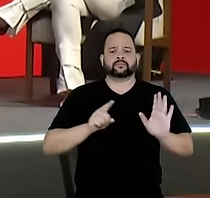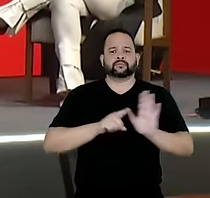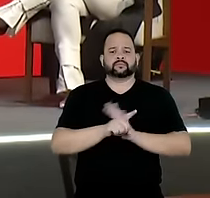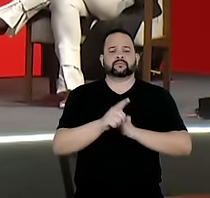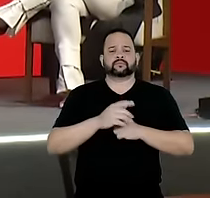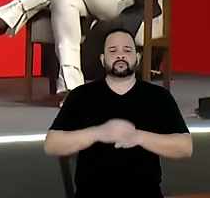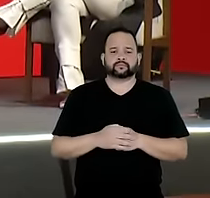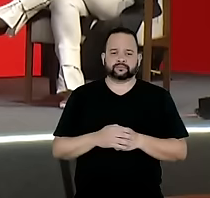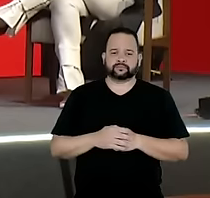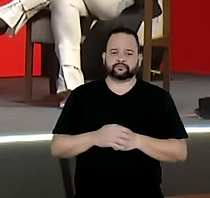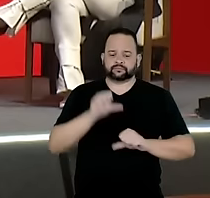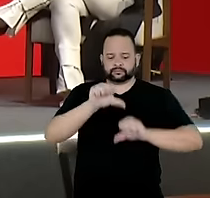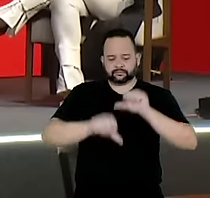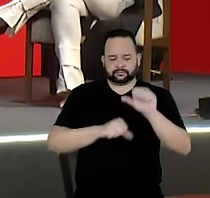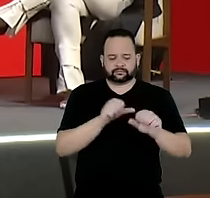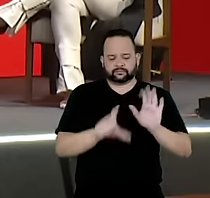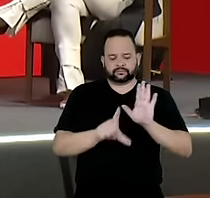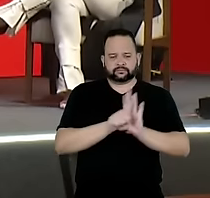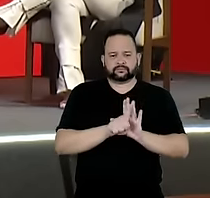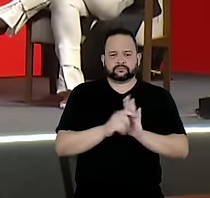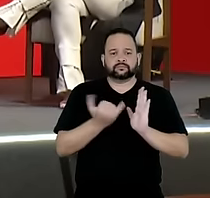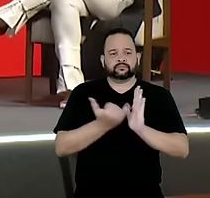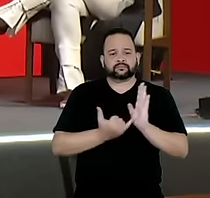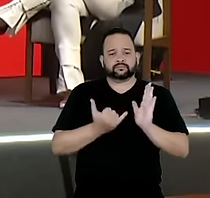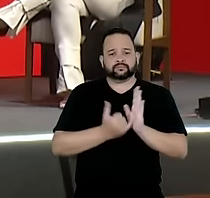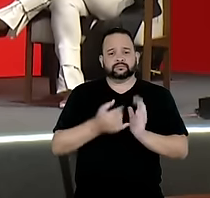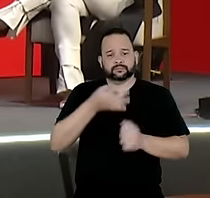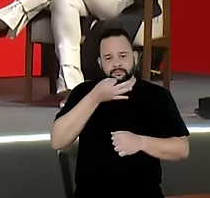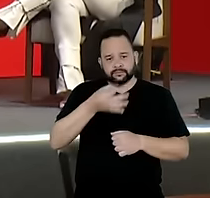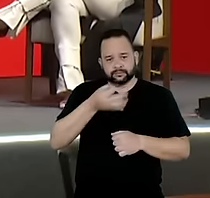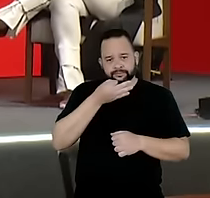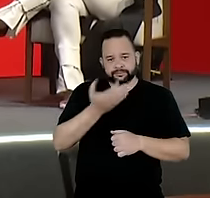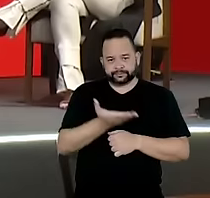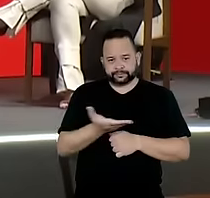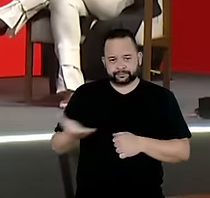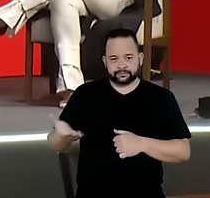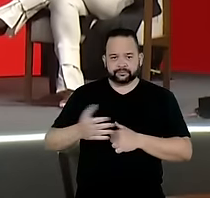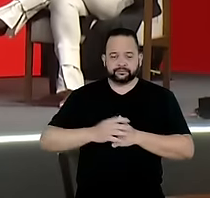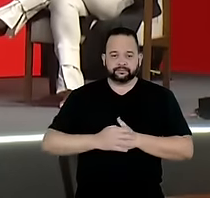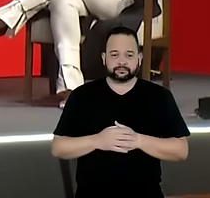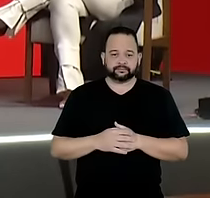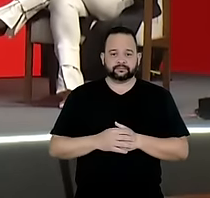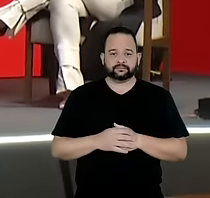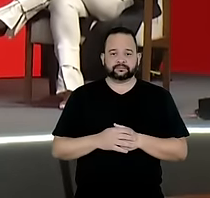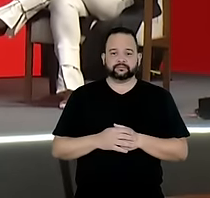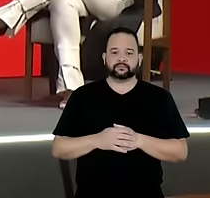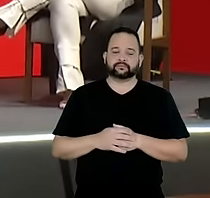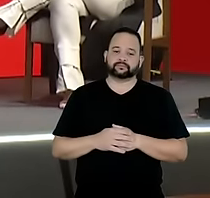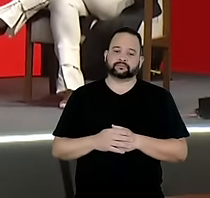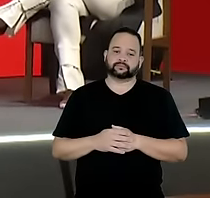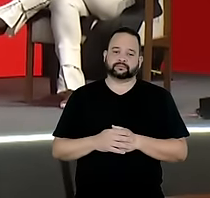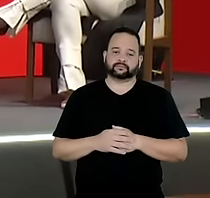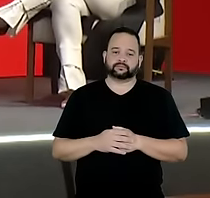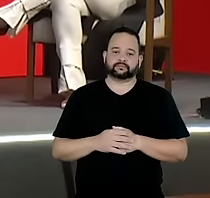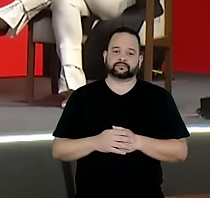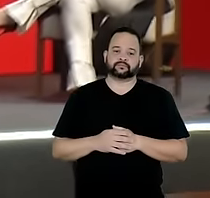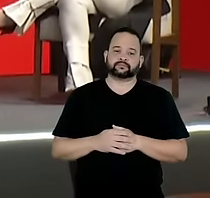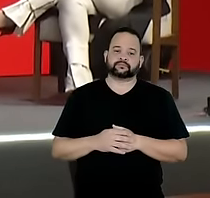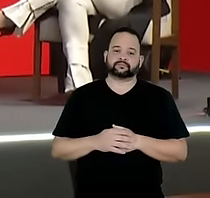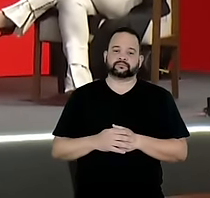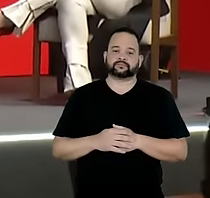tributária a visão de vocês aí dentro desse cenário todo que vocês trouxeram vou agregar então que era a minha próxima pergunta reforma